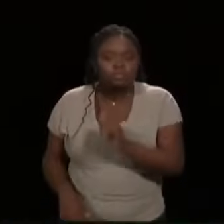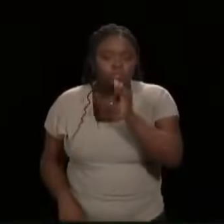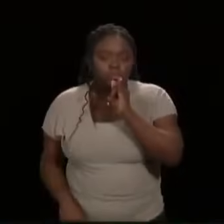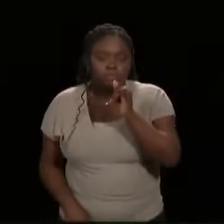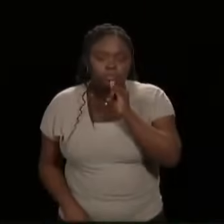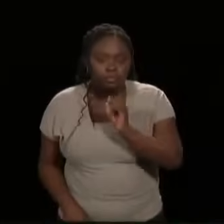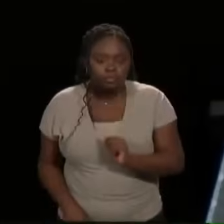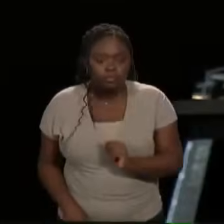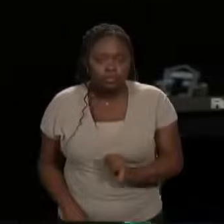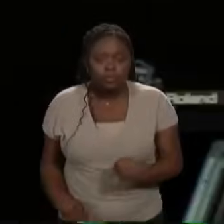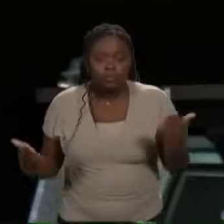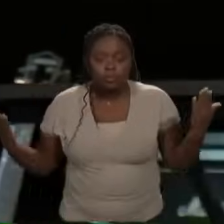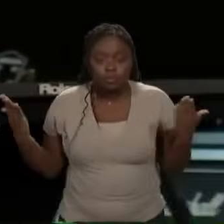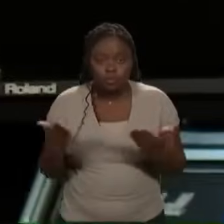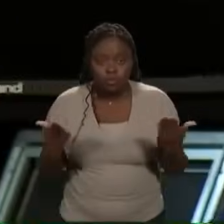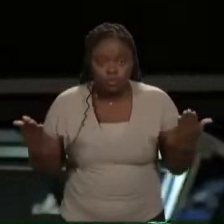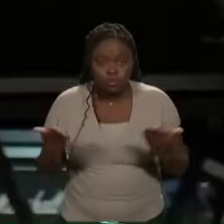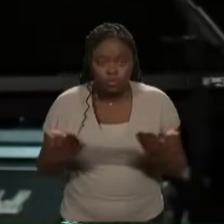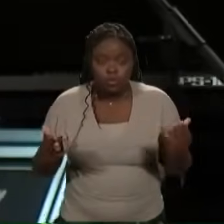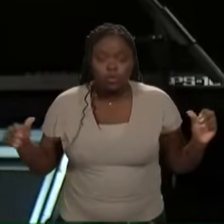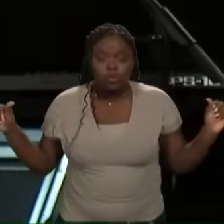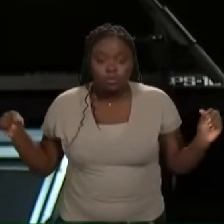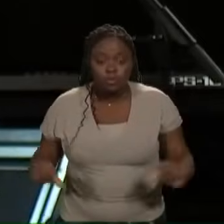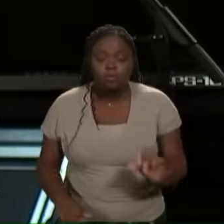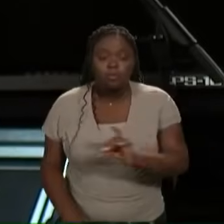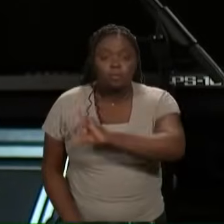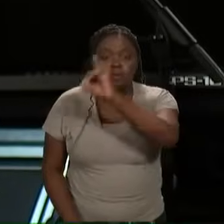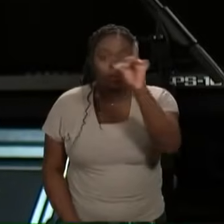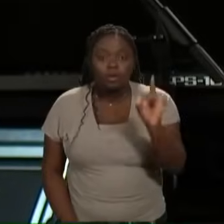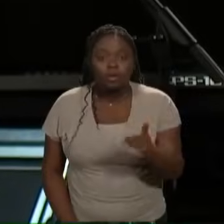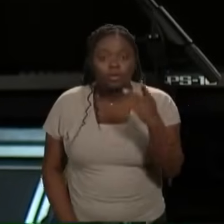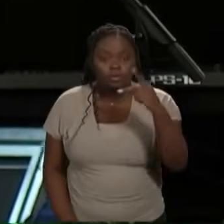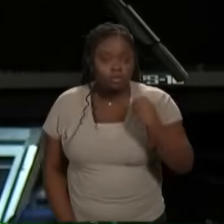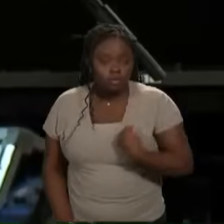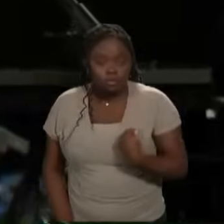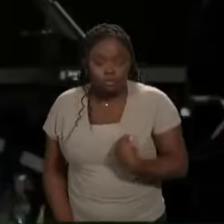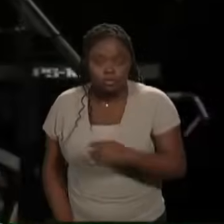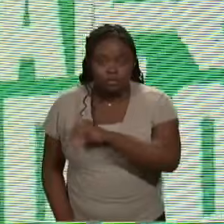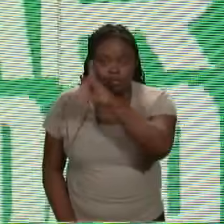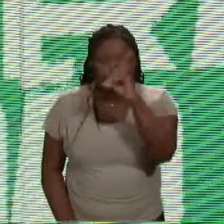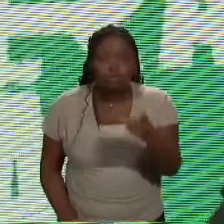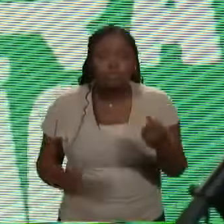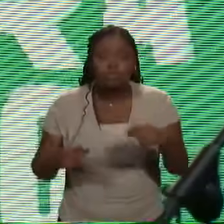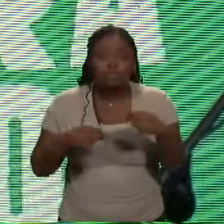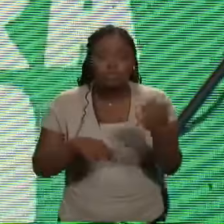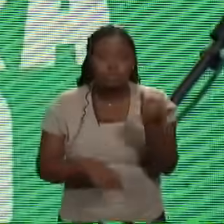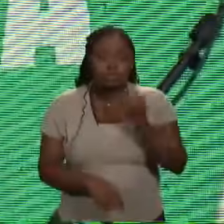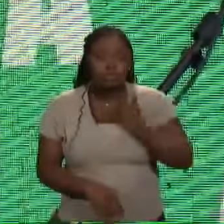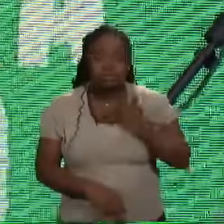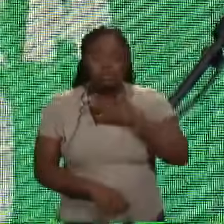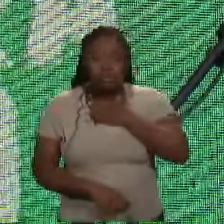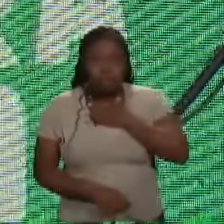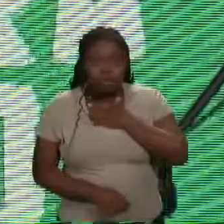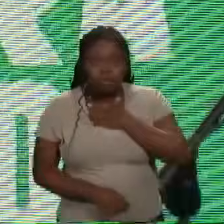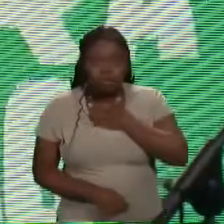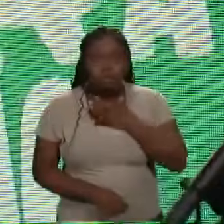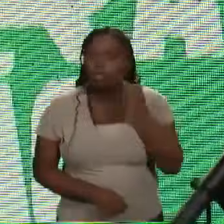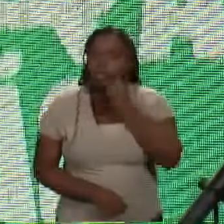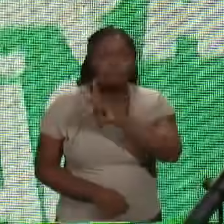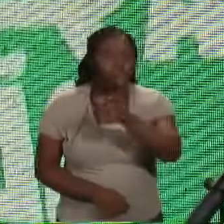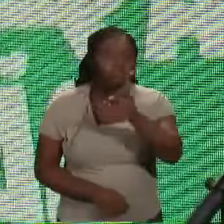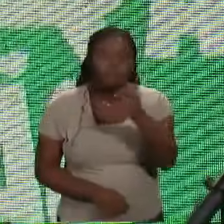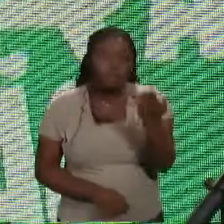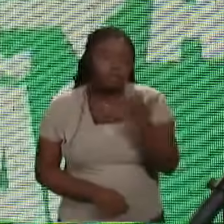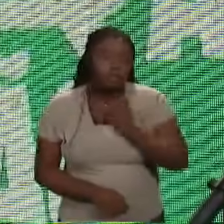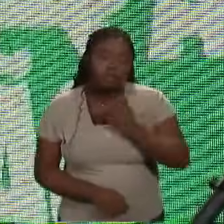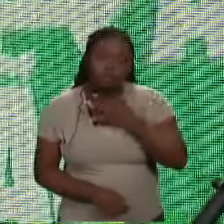aqui hoje. Hoje é o pior dia da sua vida. É o dia que você mais precisava falar comigo. E aí você não consegue falar